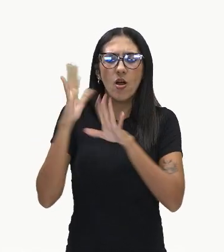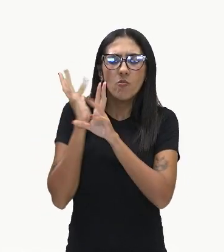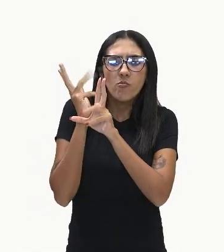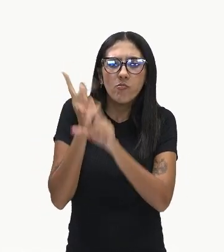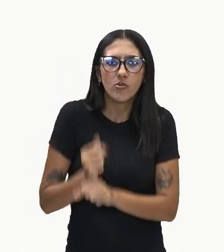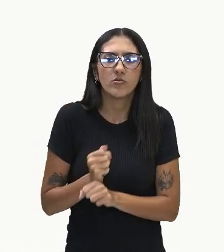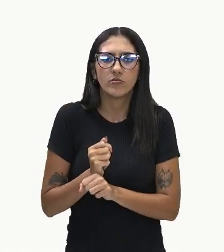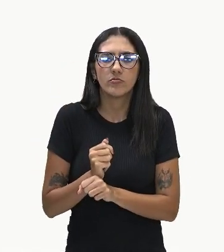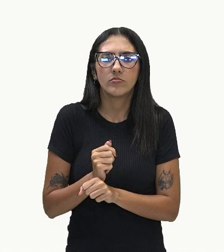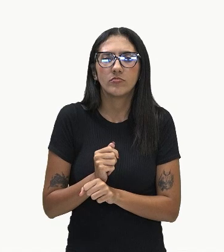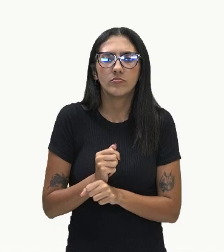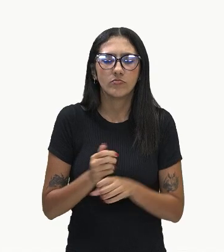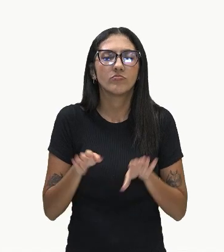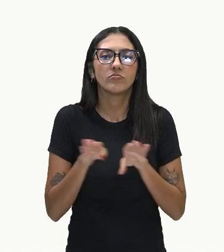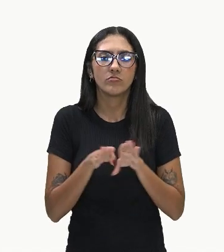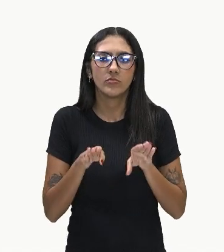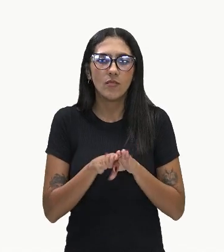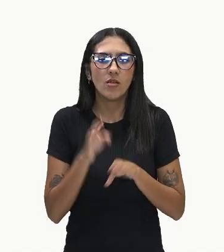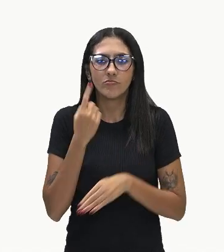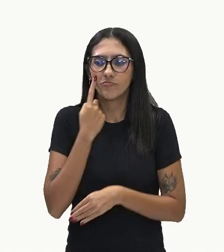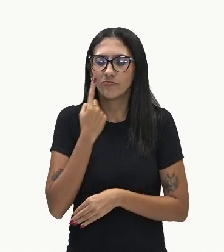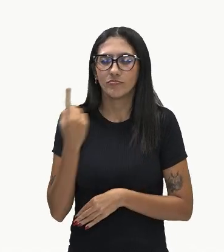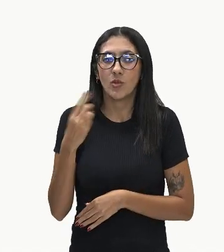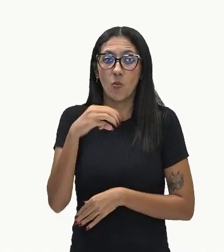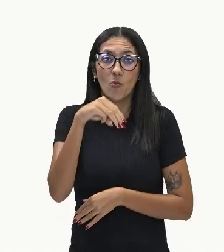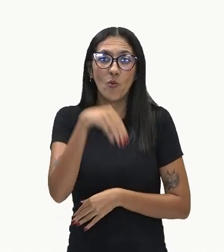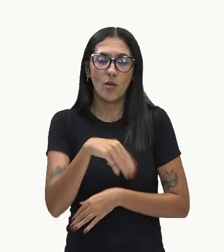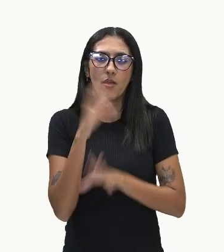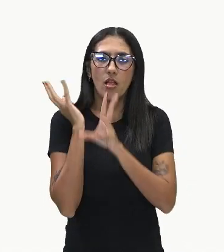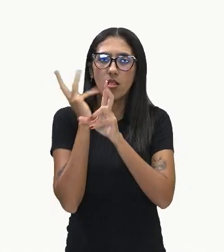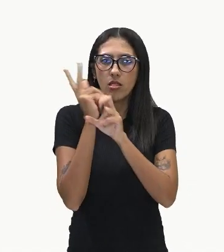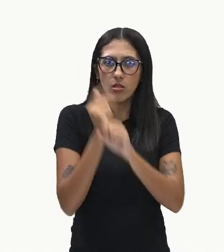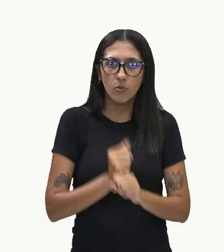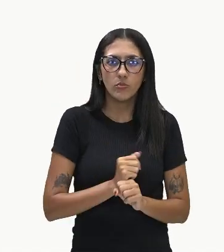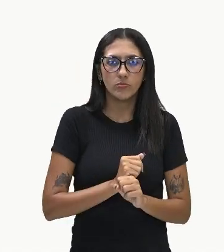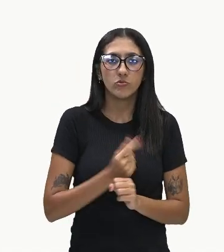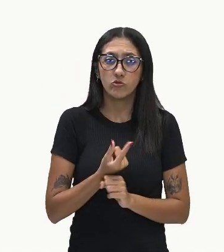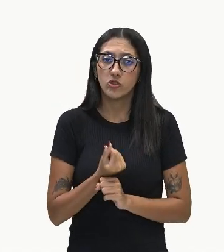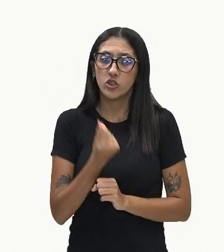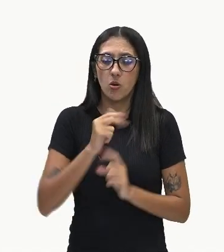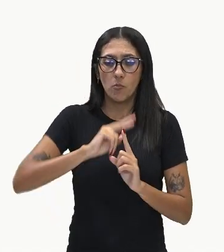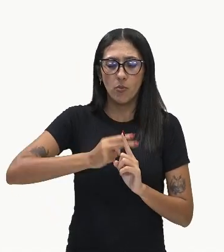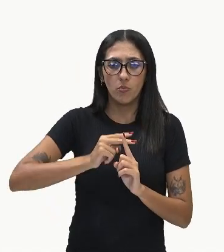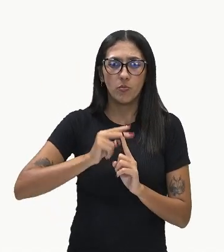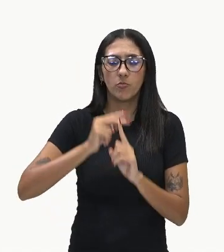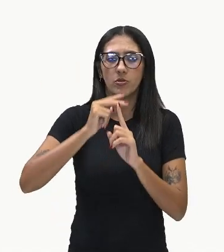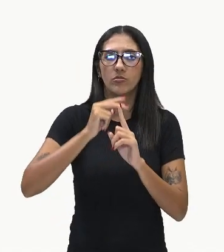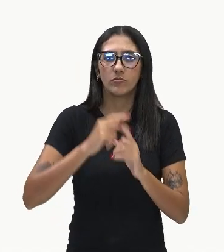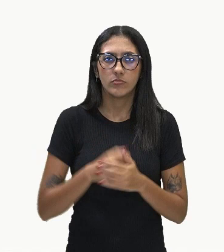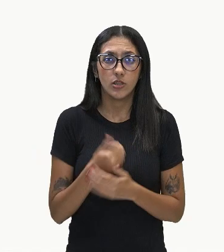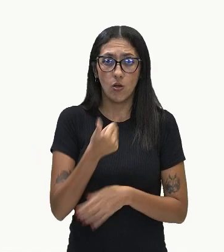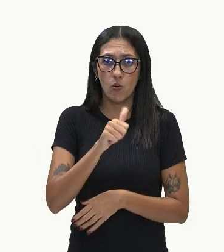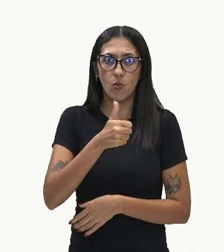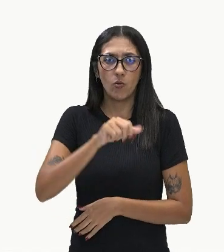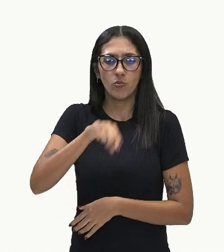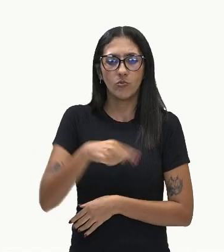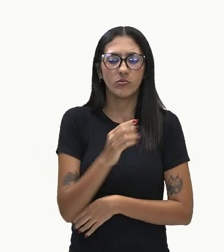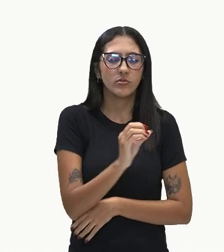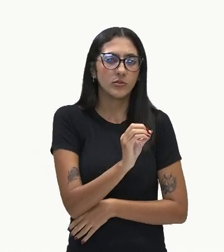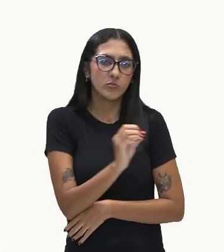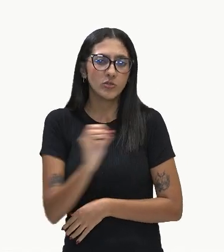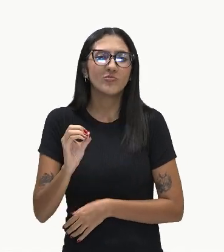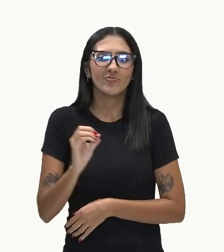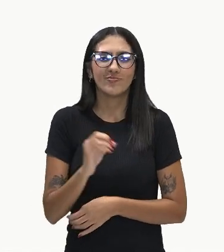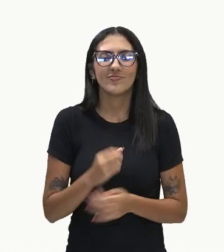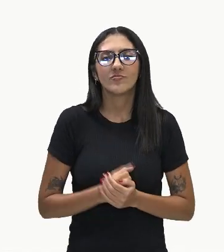pagando exatamente o nosso montante, tá? Que será os 11 mil. Os 10 mil que eu peguei